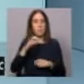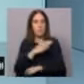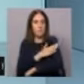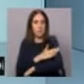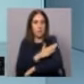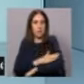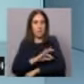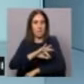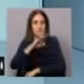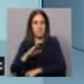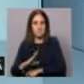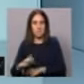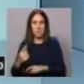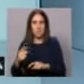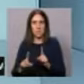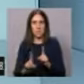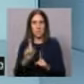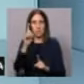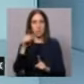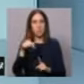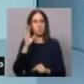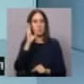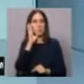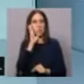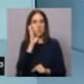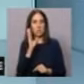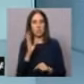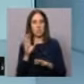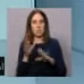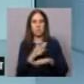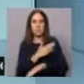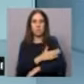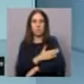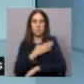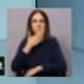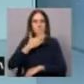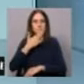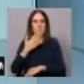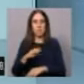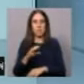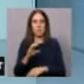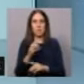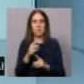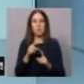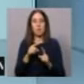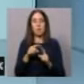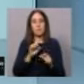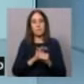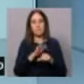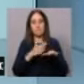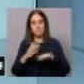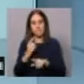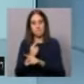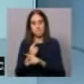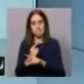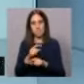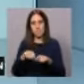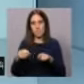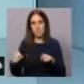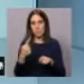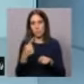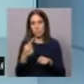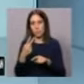vertentes norte e nas terras altas a partir da tarde de hoje. O vento será fraco a moderado de noroeste e as ondas também de noroeste com 1,5 m a 2,5